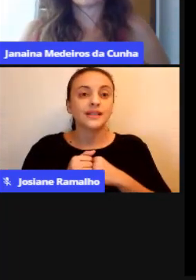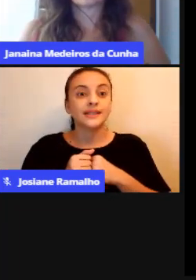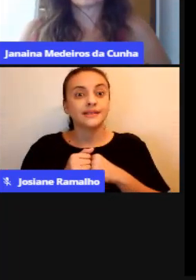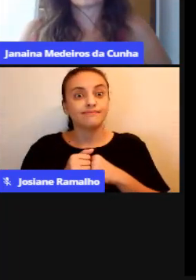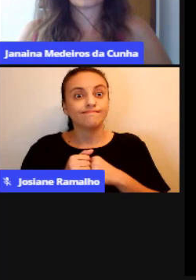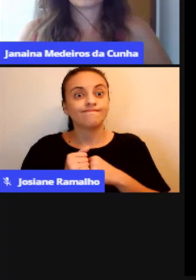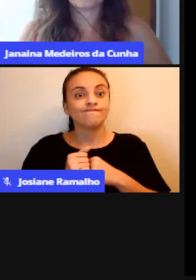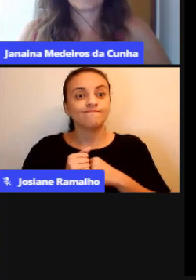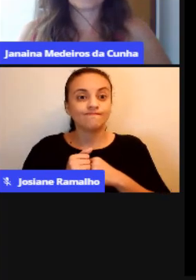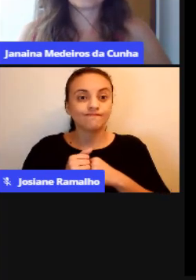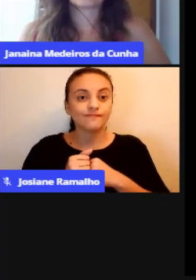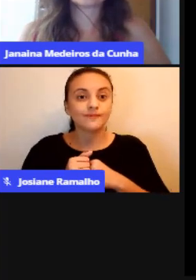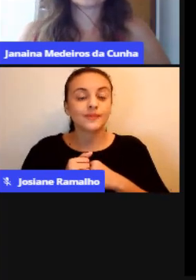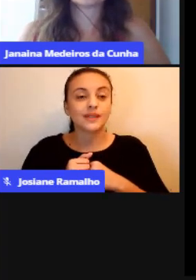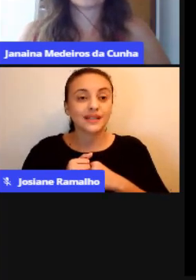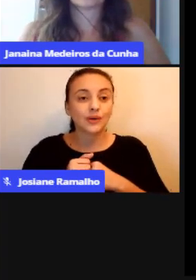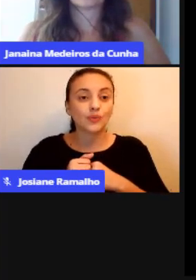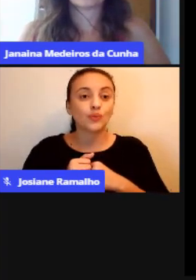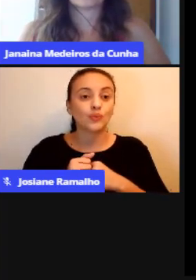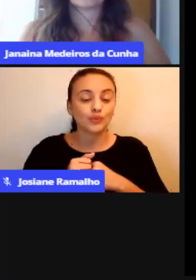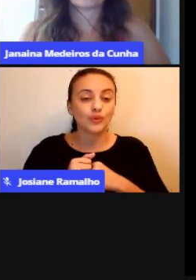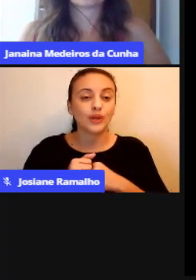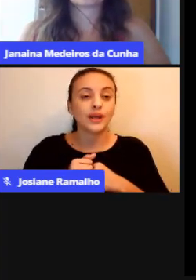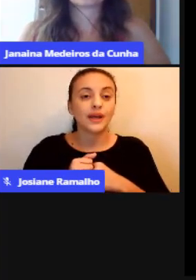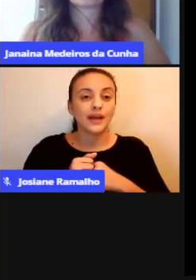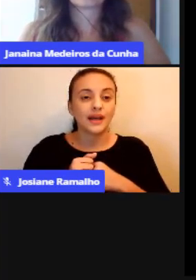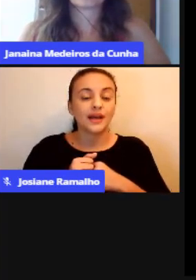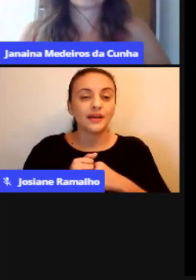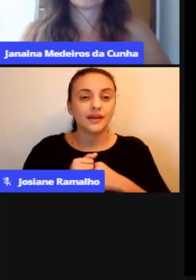realmente precário a gente estar